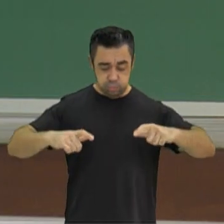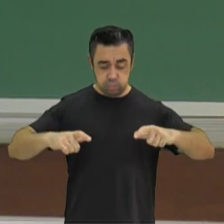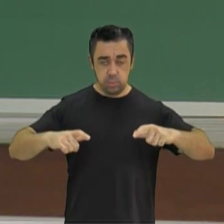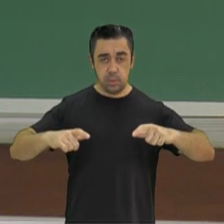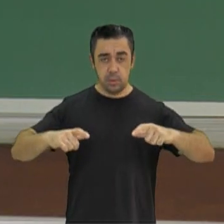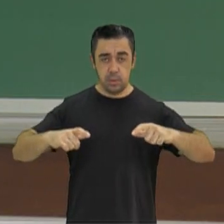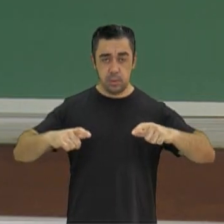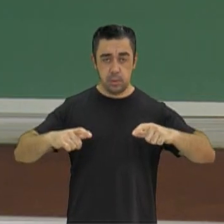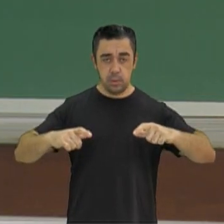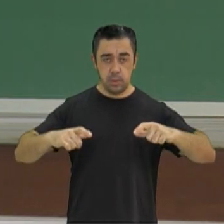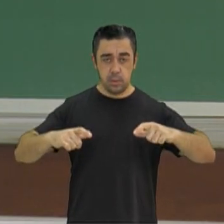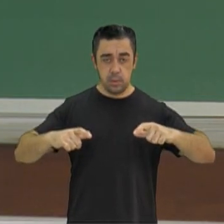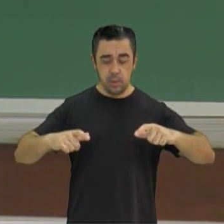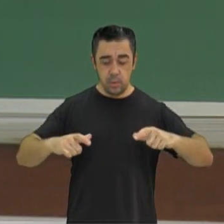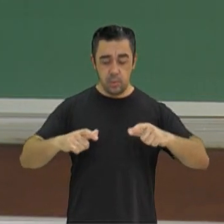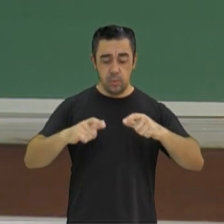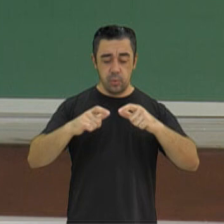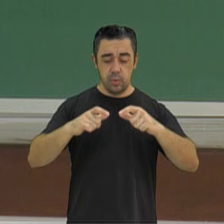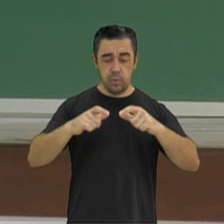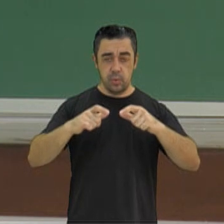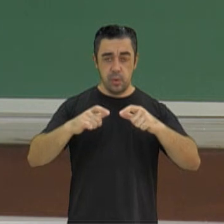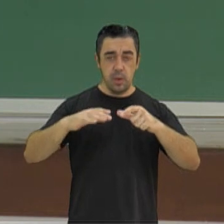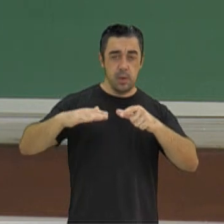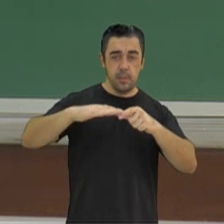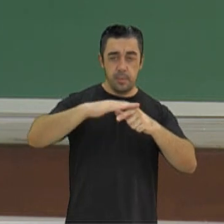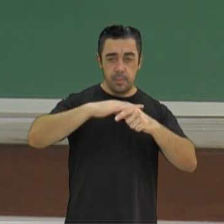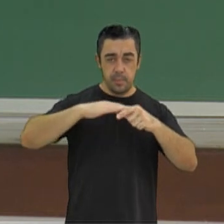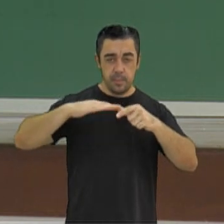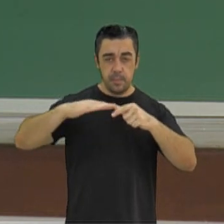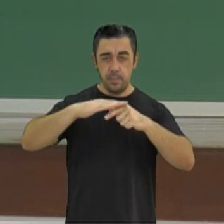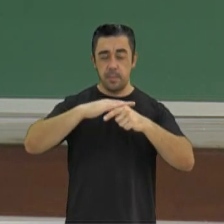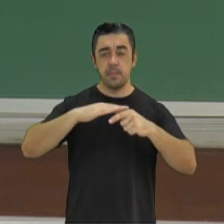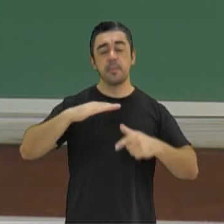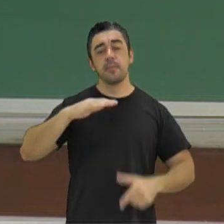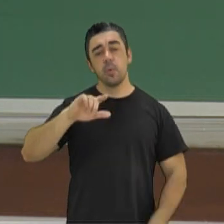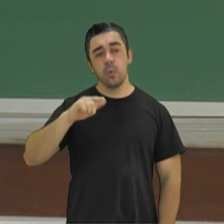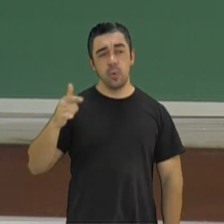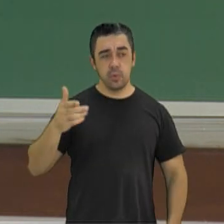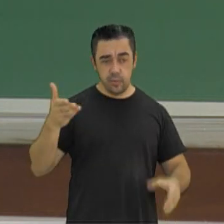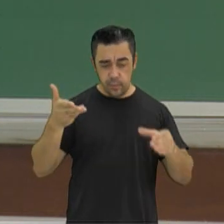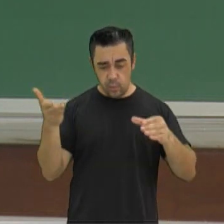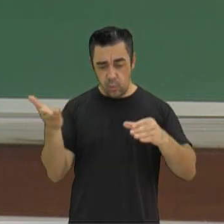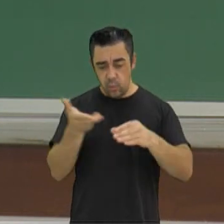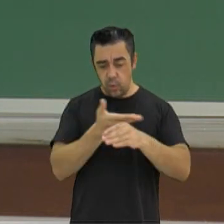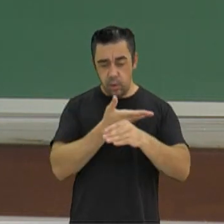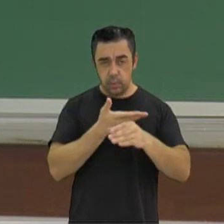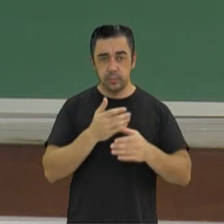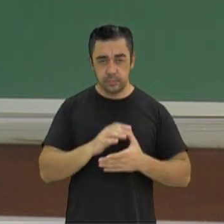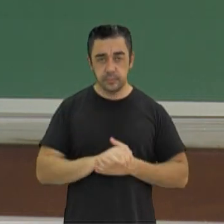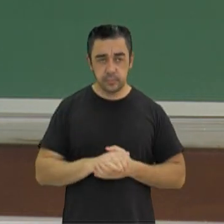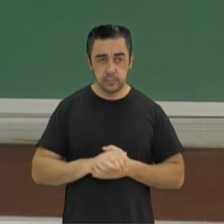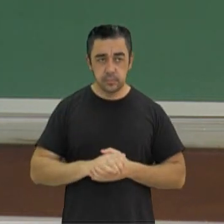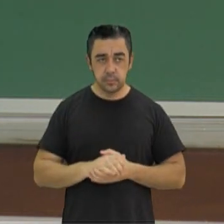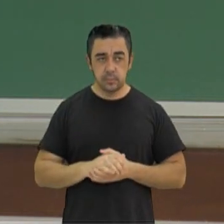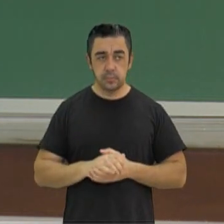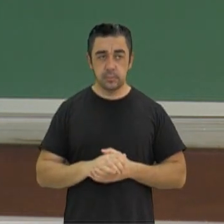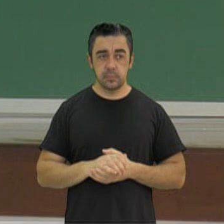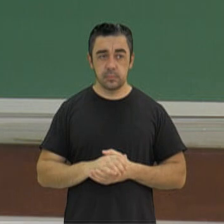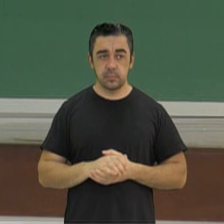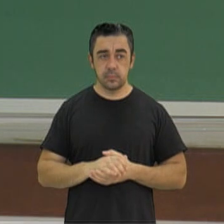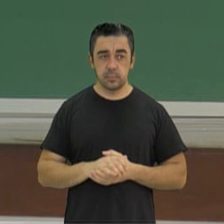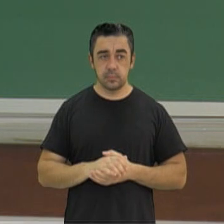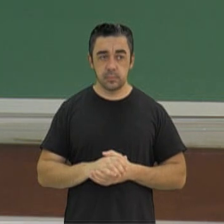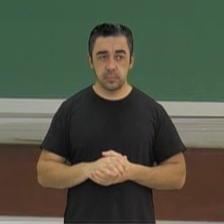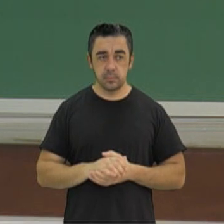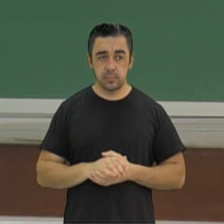da pirâmide, né? Tem uma base menor, que é onde foi feito o corte, onde tem o plano paralelo à base maior, tem uma